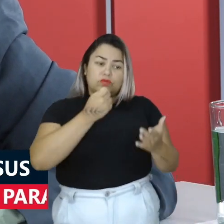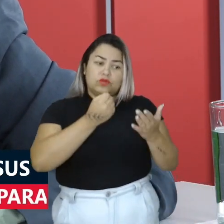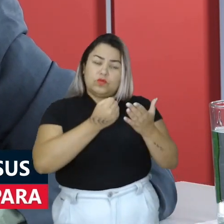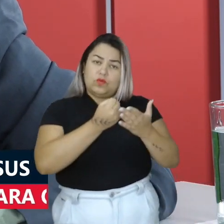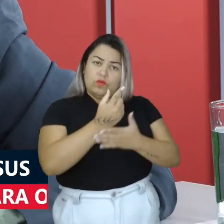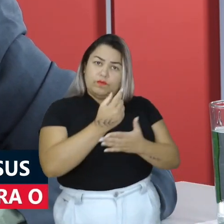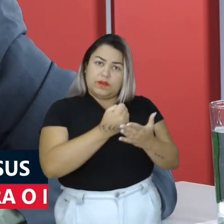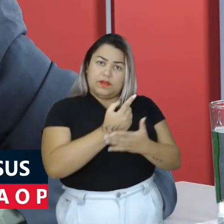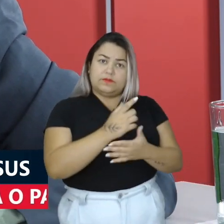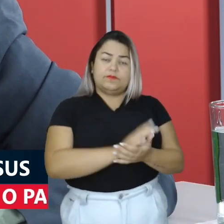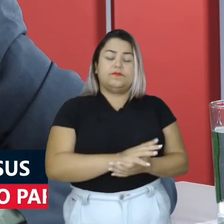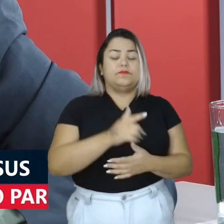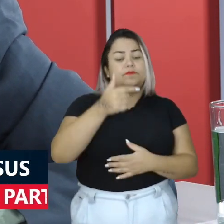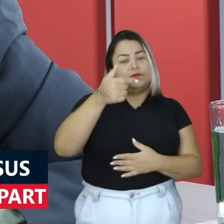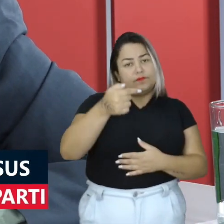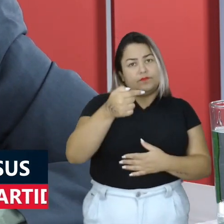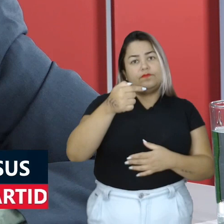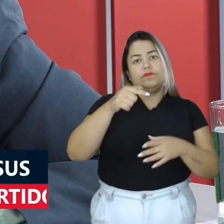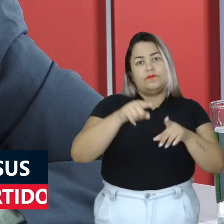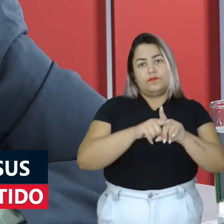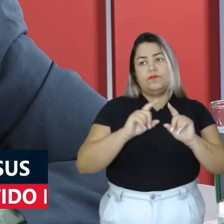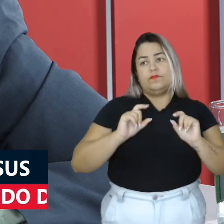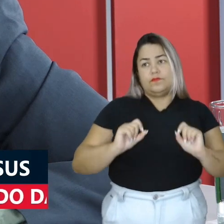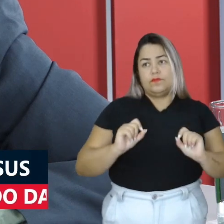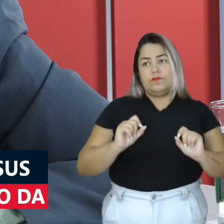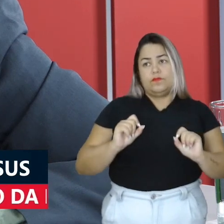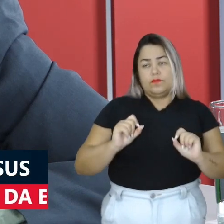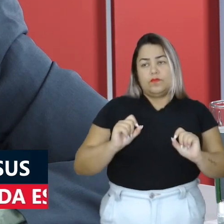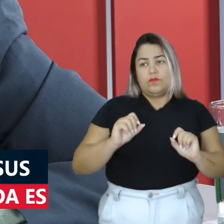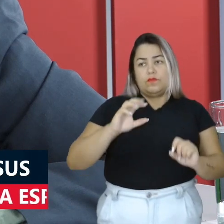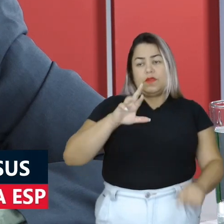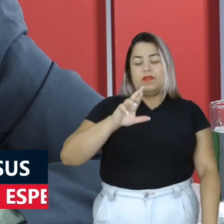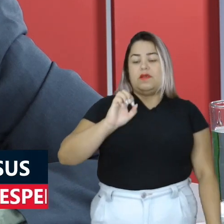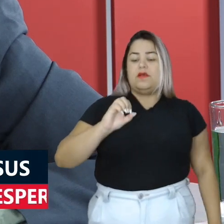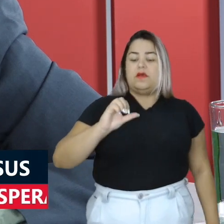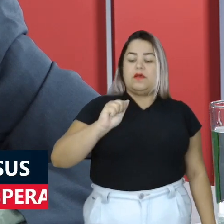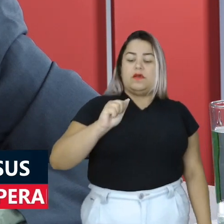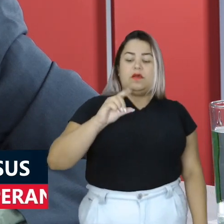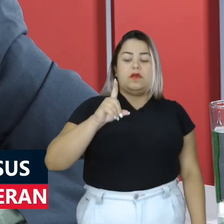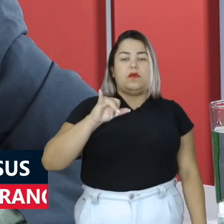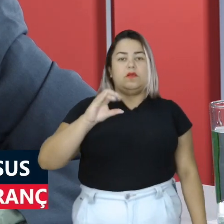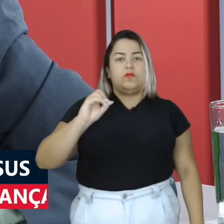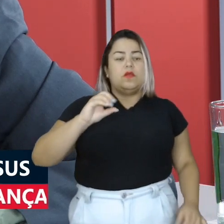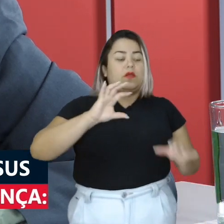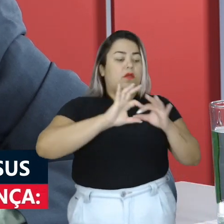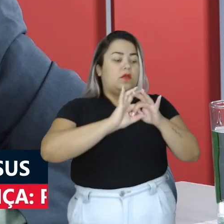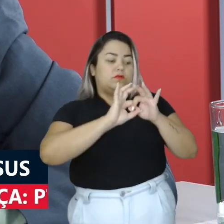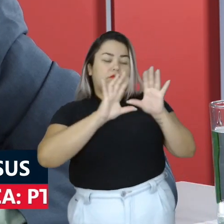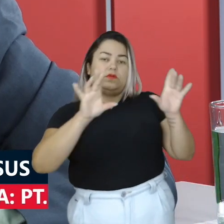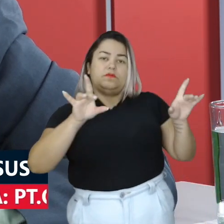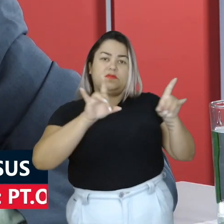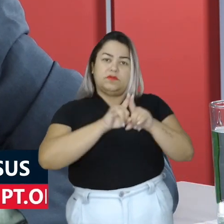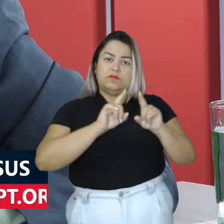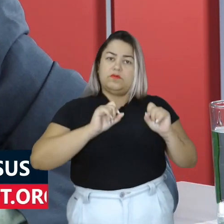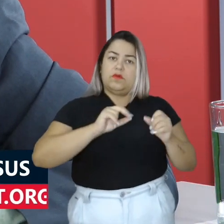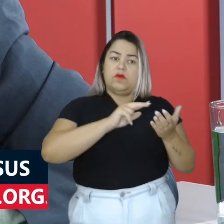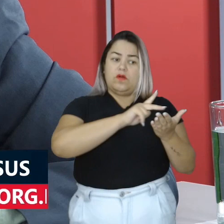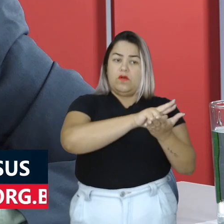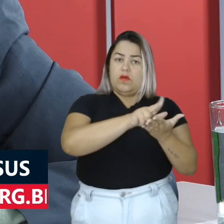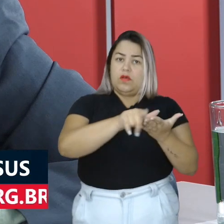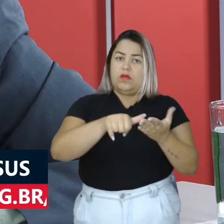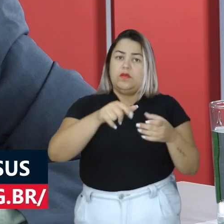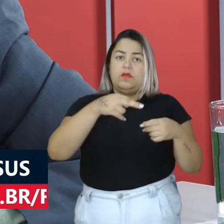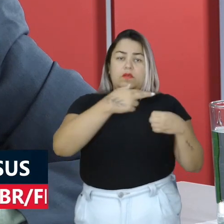são 7 equipamentos de radioterapia que vão estar sendo disponibilizados em várias regiões do estado